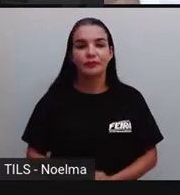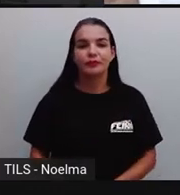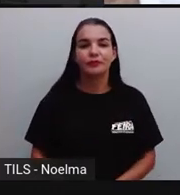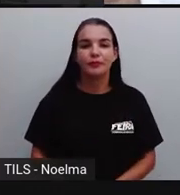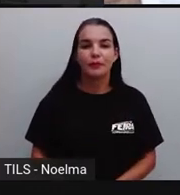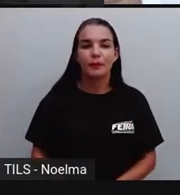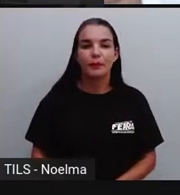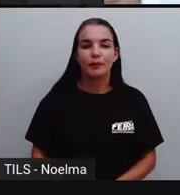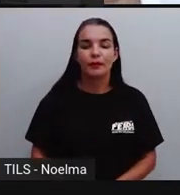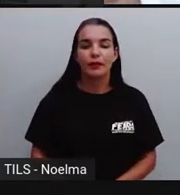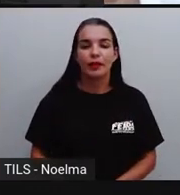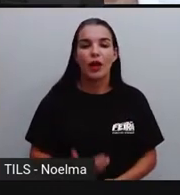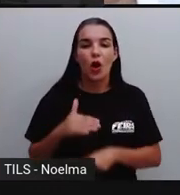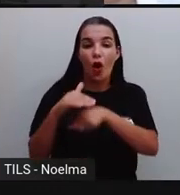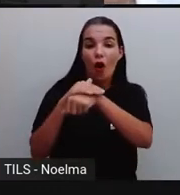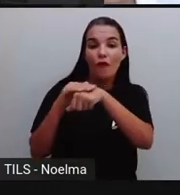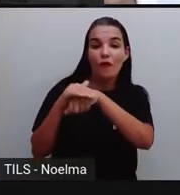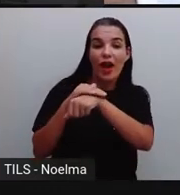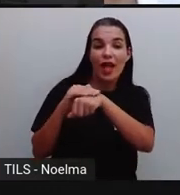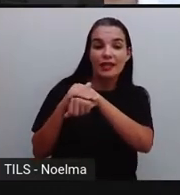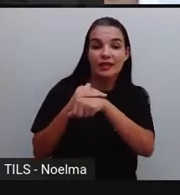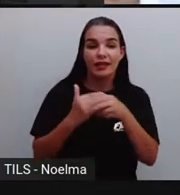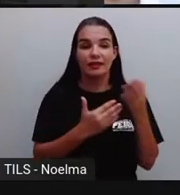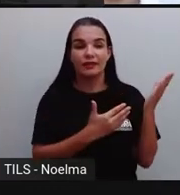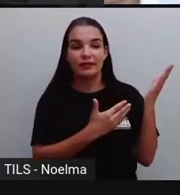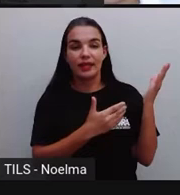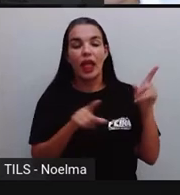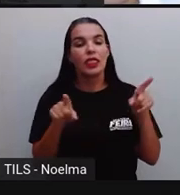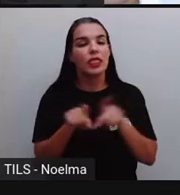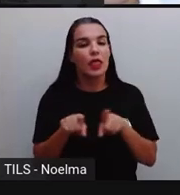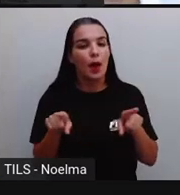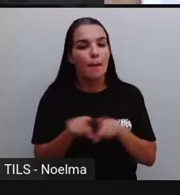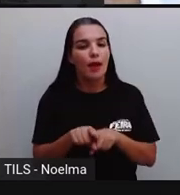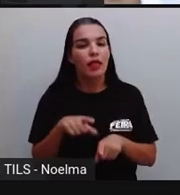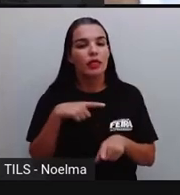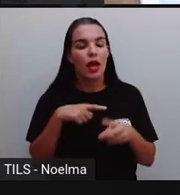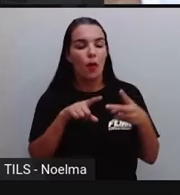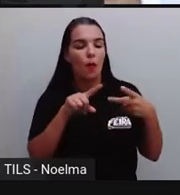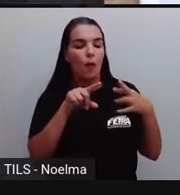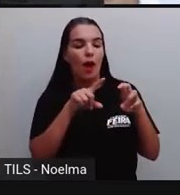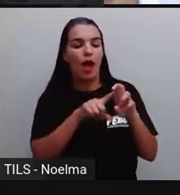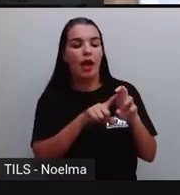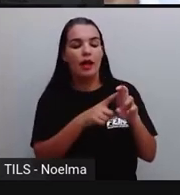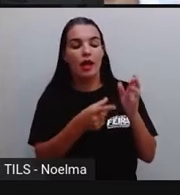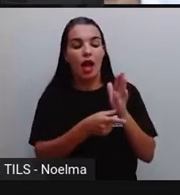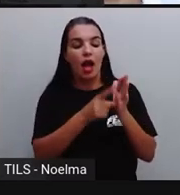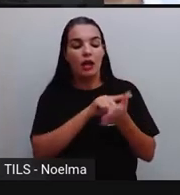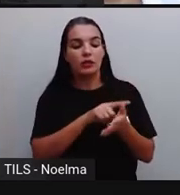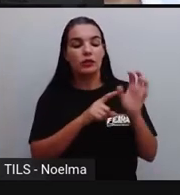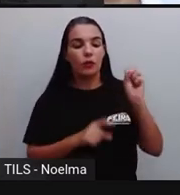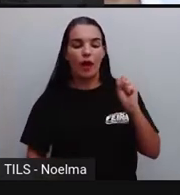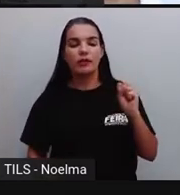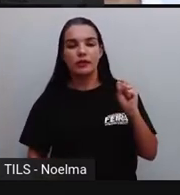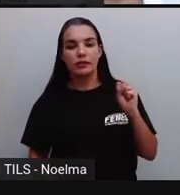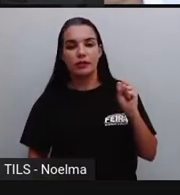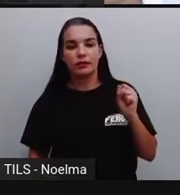tá? É, conversa. Eu tenho aqui, ó, a letra R, que é